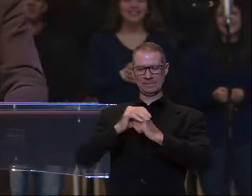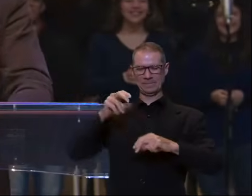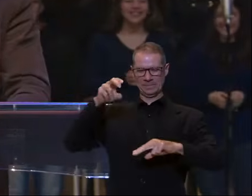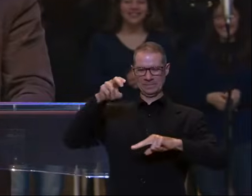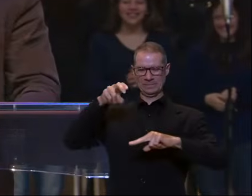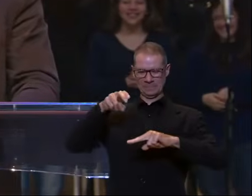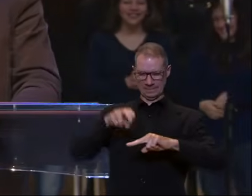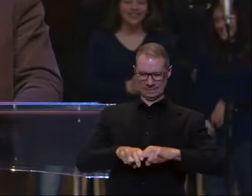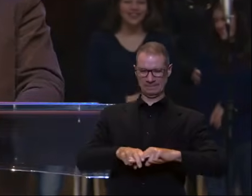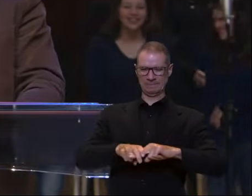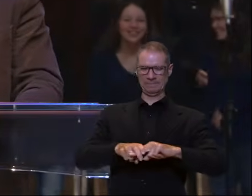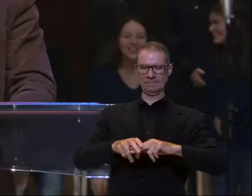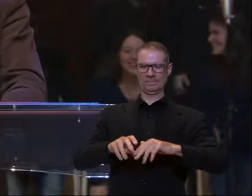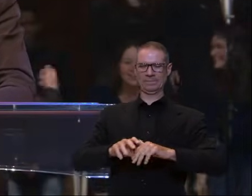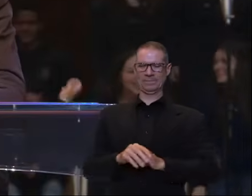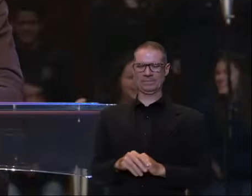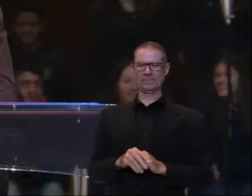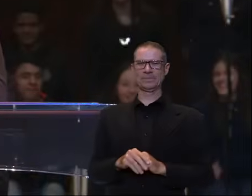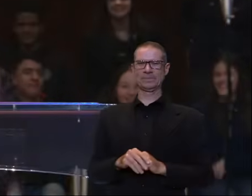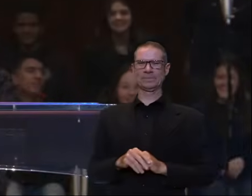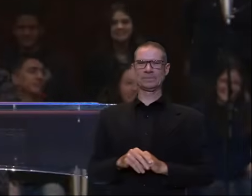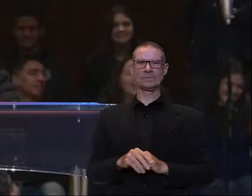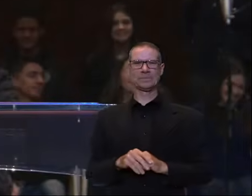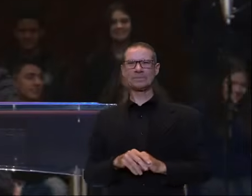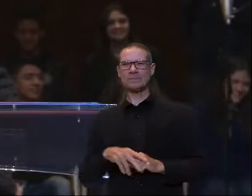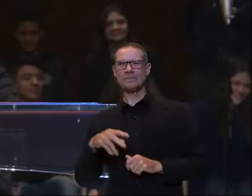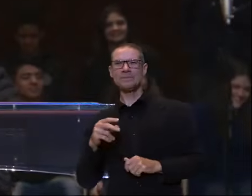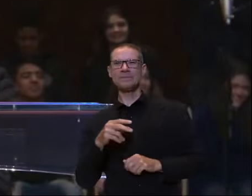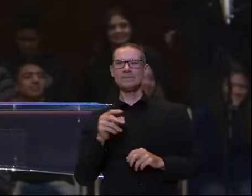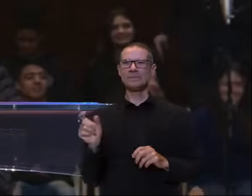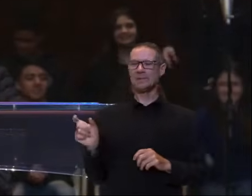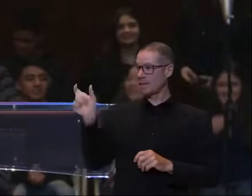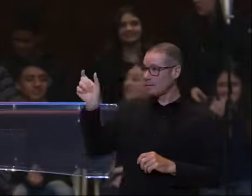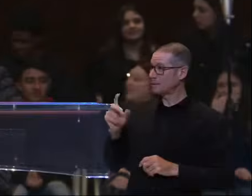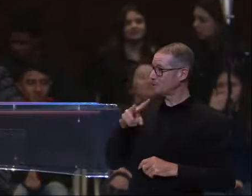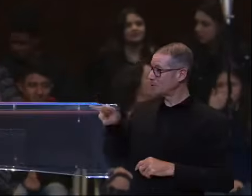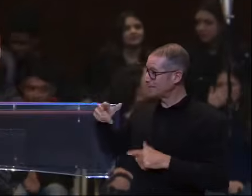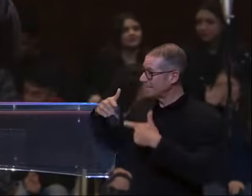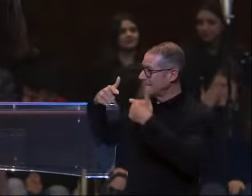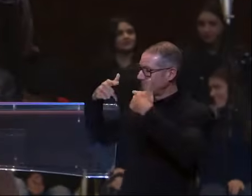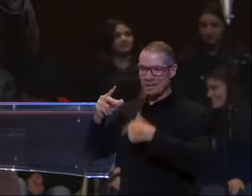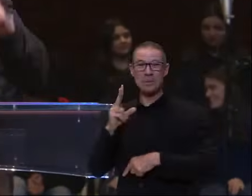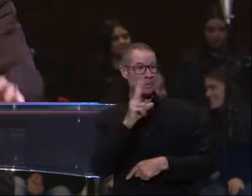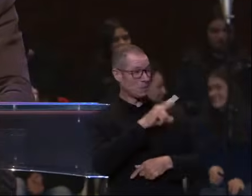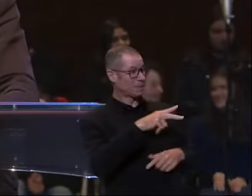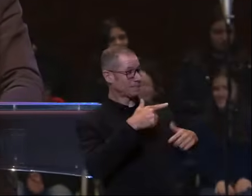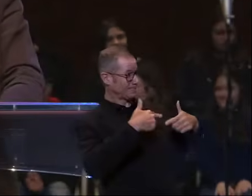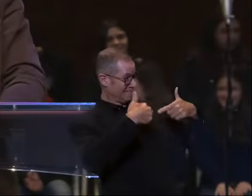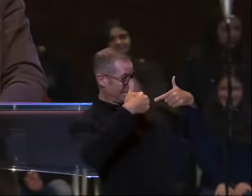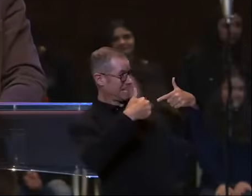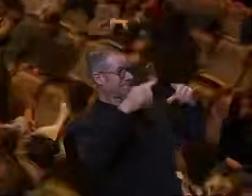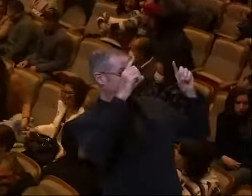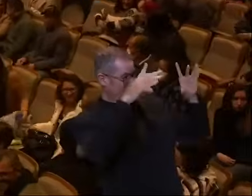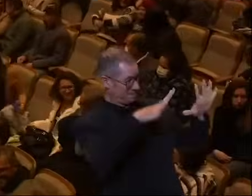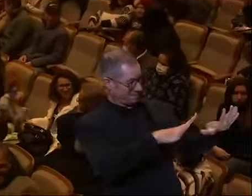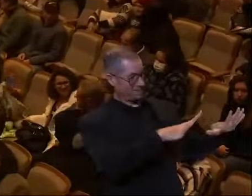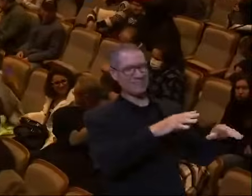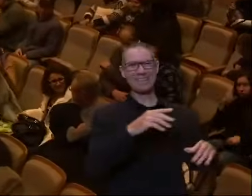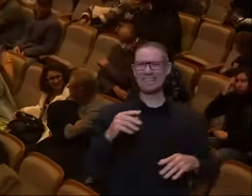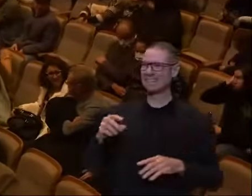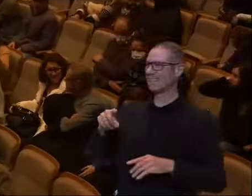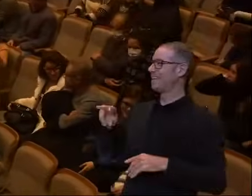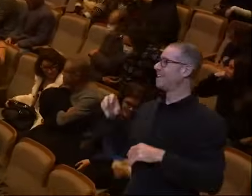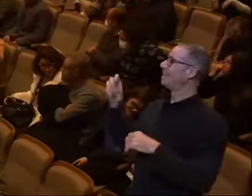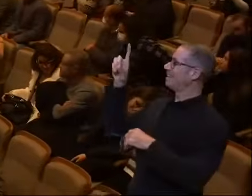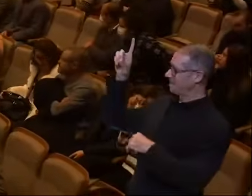Pode sentar no seu lugar. Olha para a pessoa que está do teu lado, dá um sorriso aí, diga: você vai ser abençoado, Deus vai